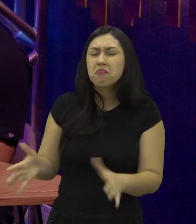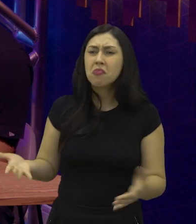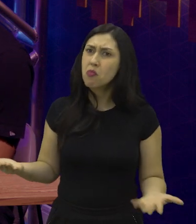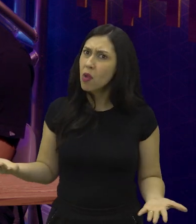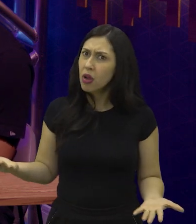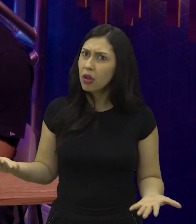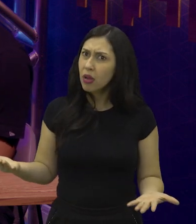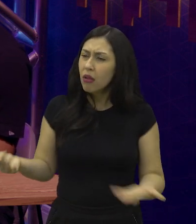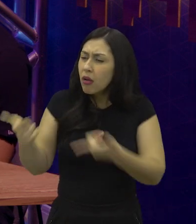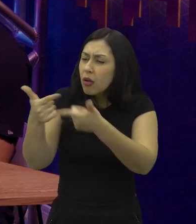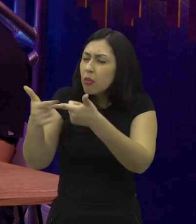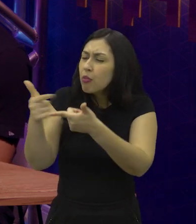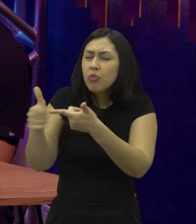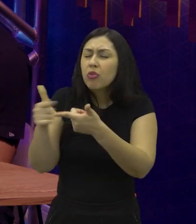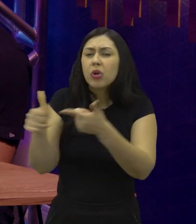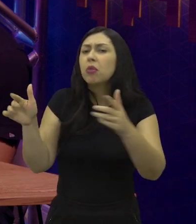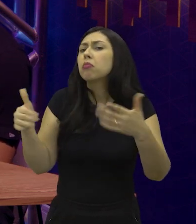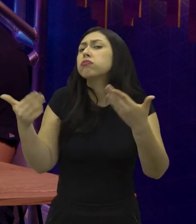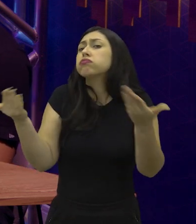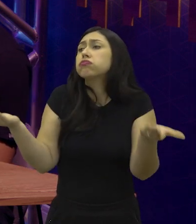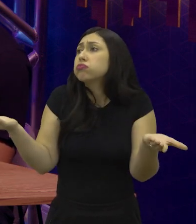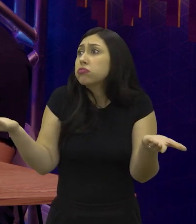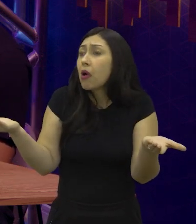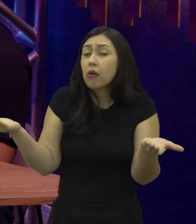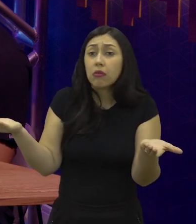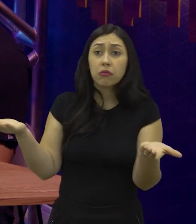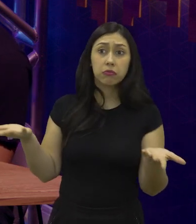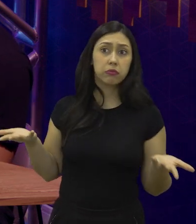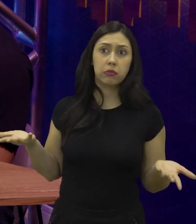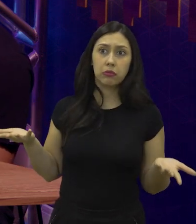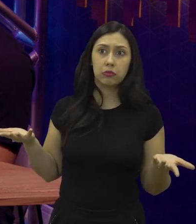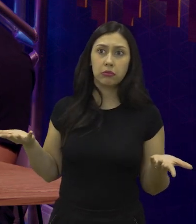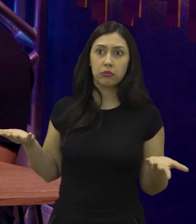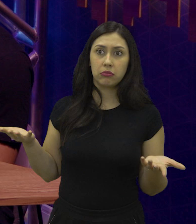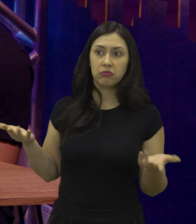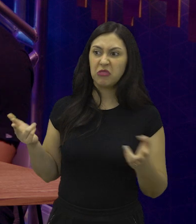porque quais são os problemas da profissão que